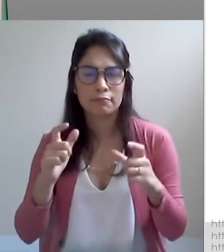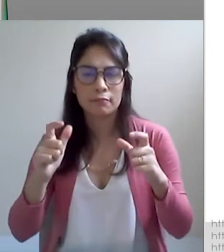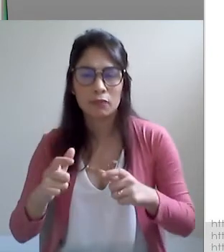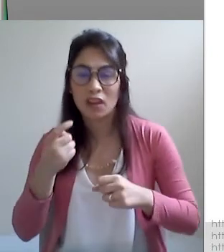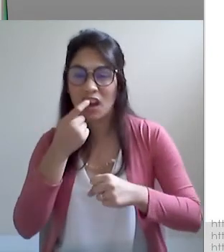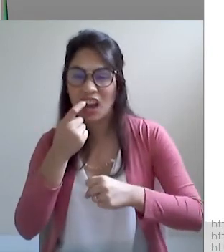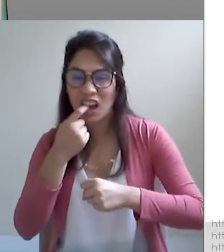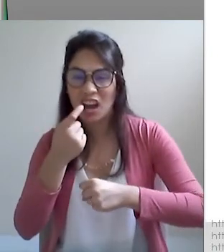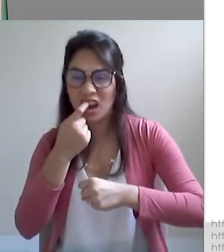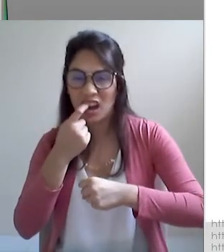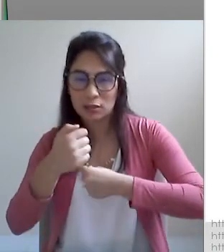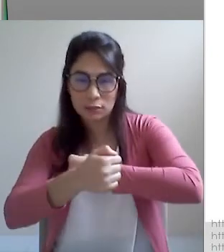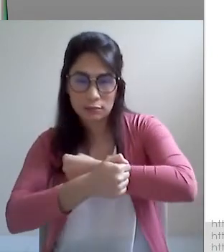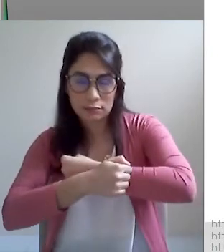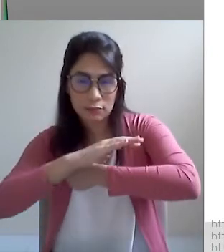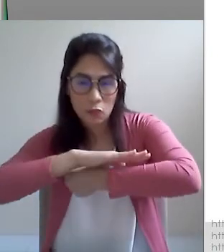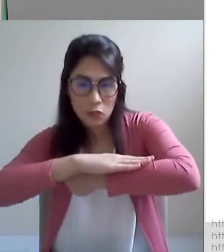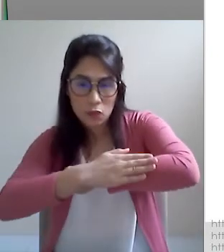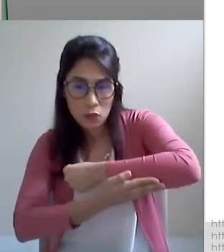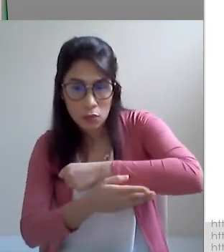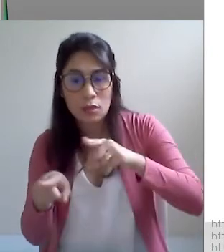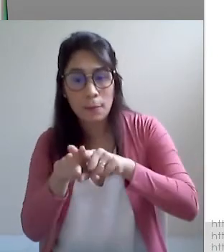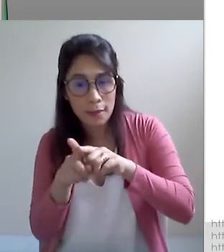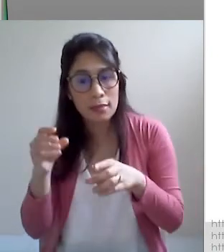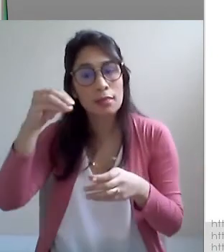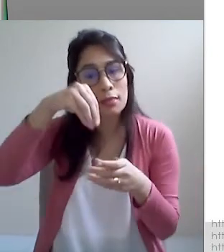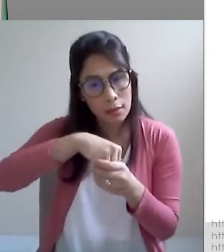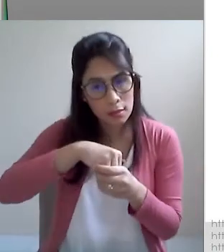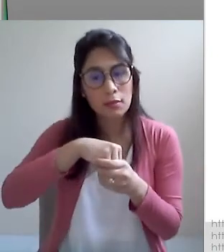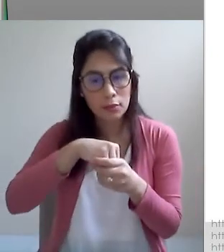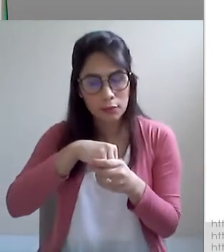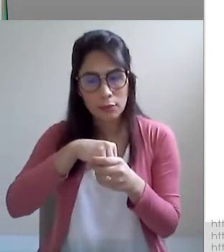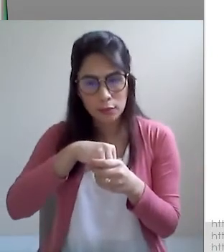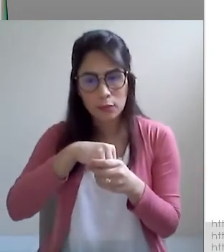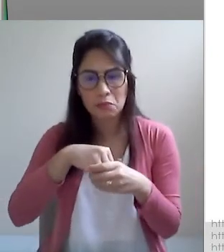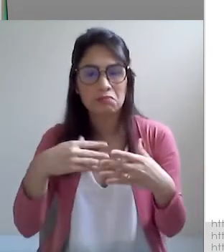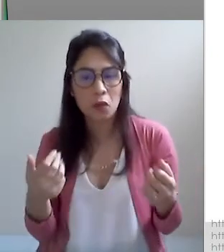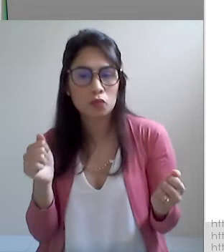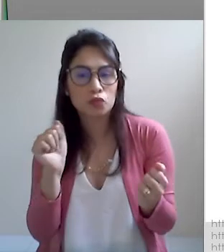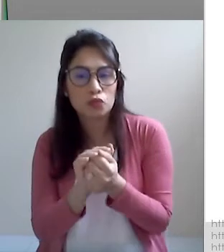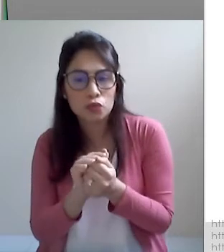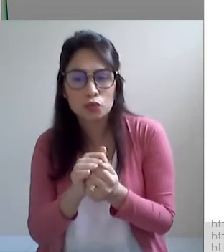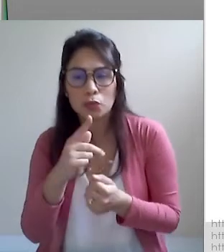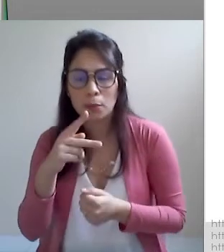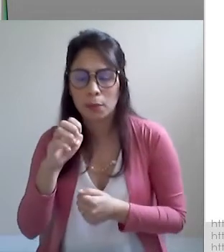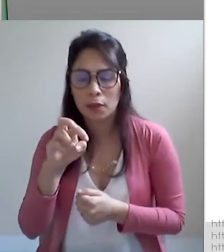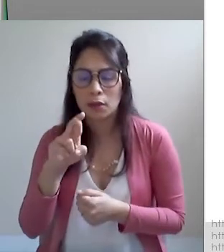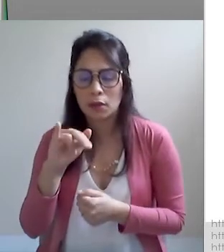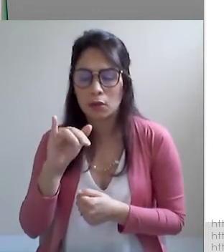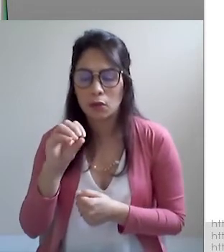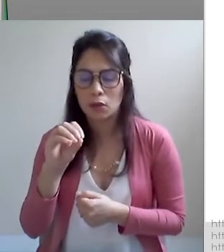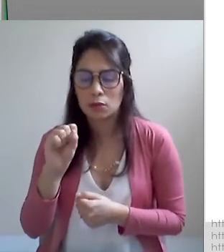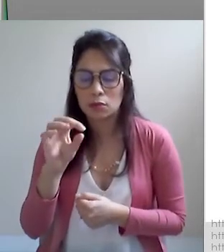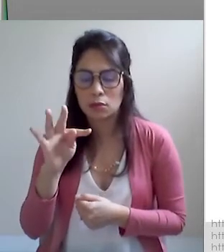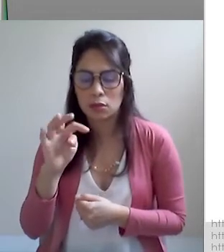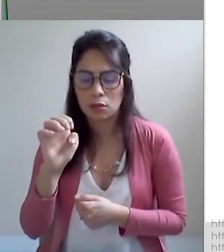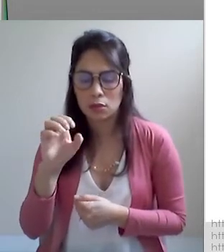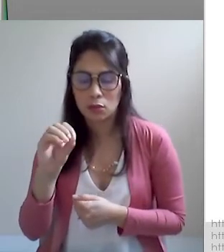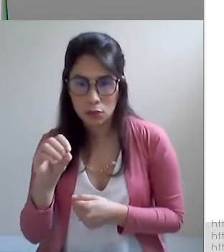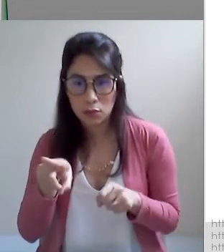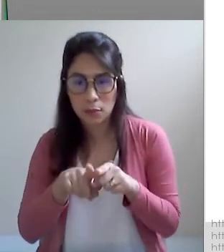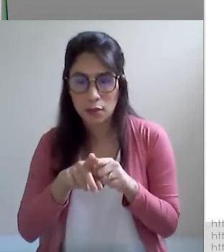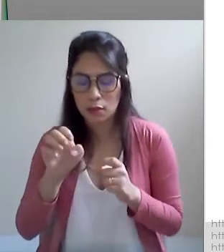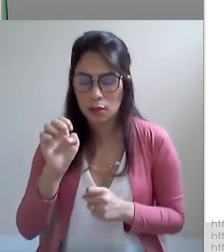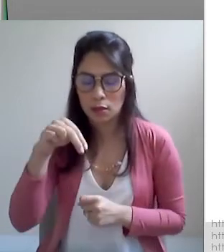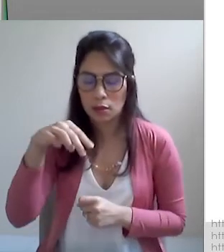São encontradas na superfície óssea, na região externa e interna, ou seja, junto ao